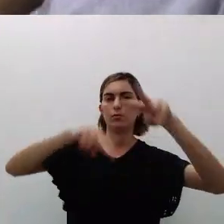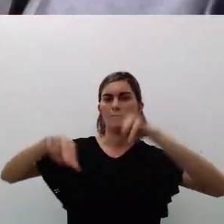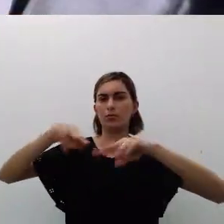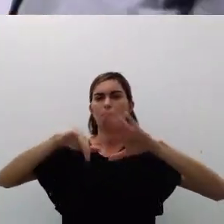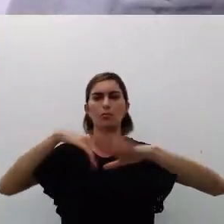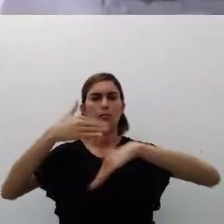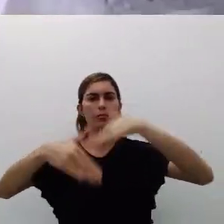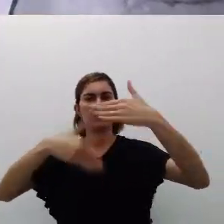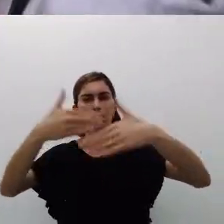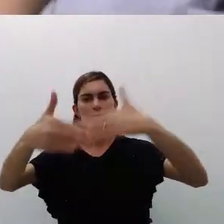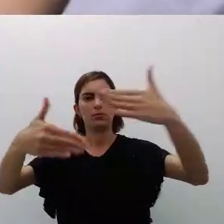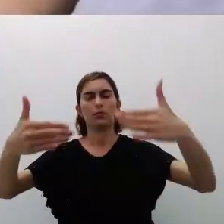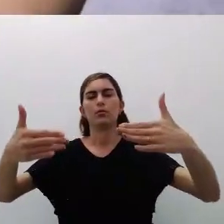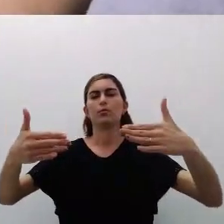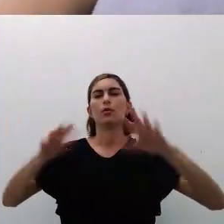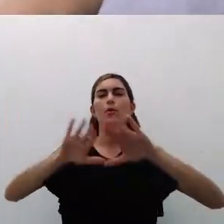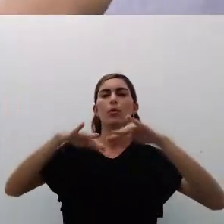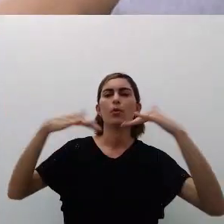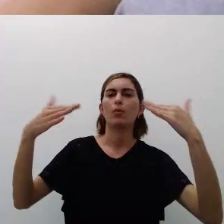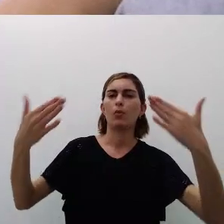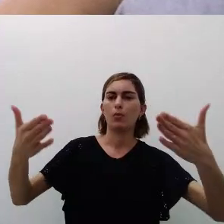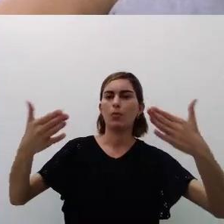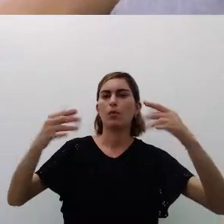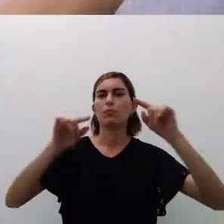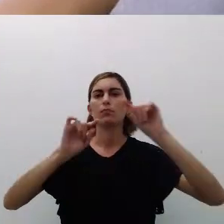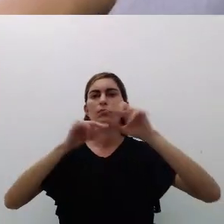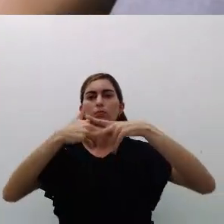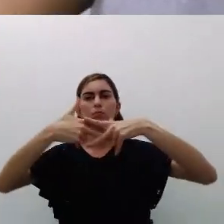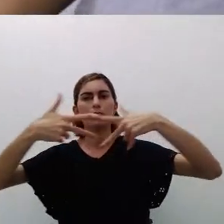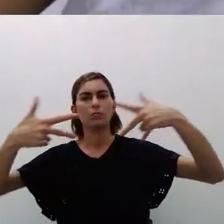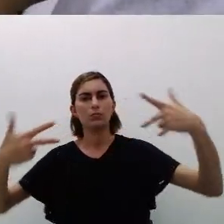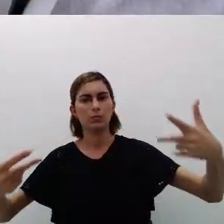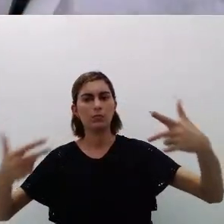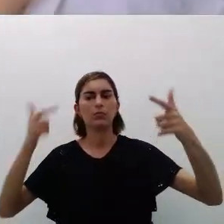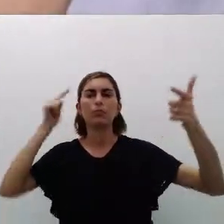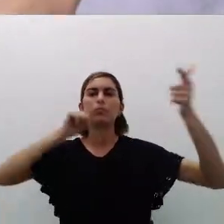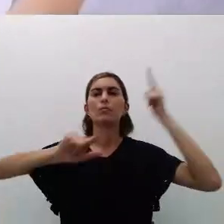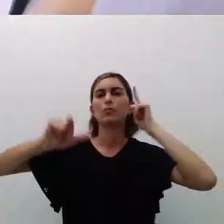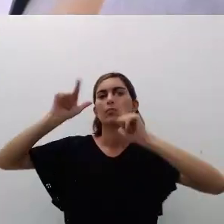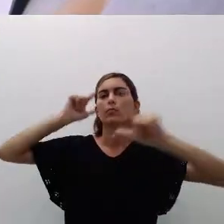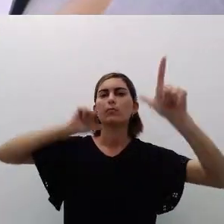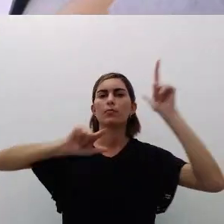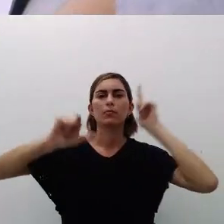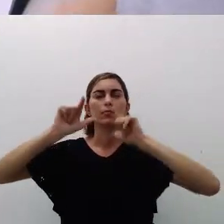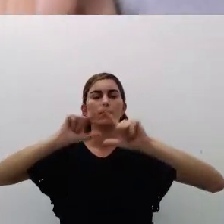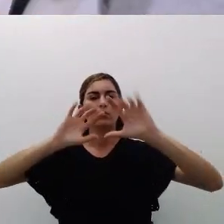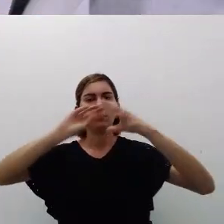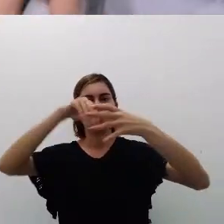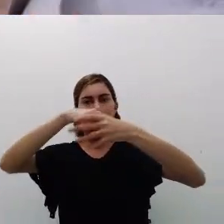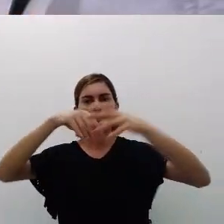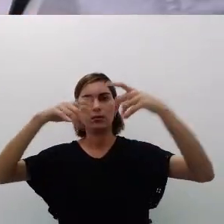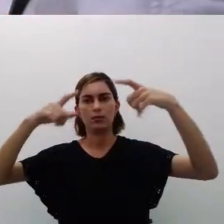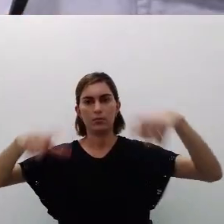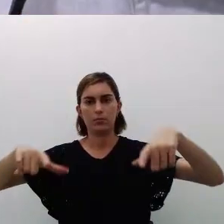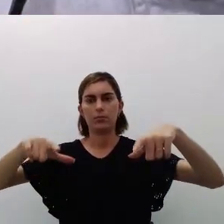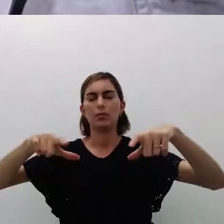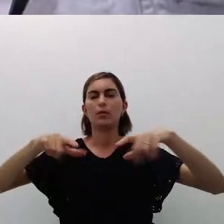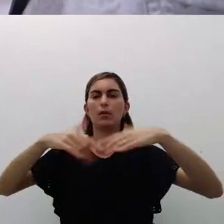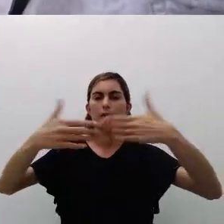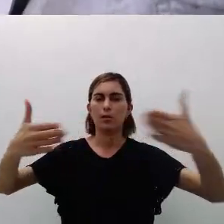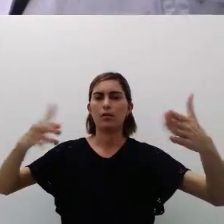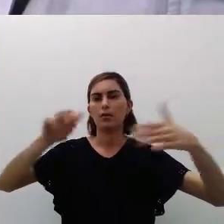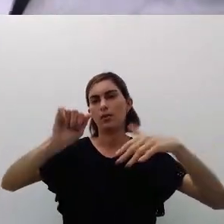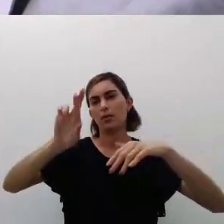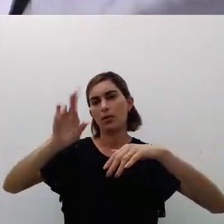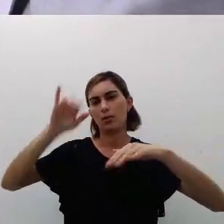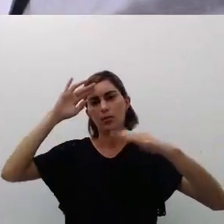os objetos vão ganhando dimensão dentro do espaço. Medida áurea segue bem essa